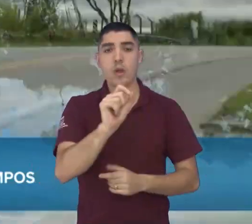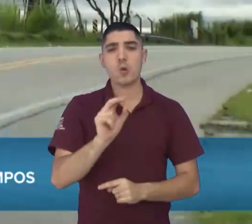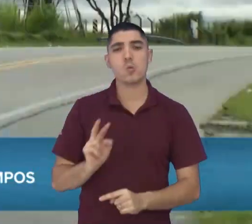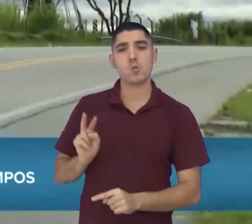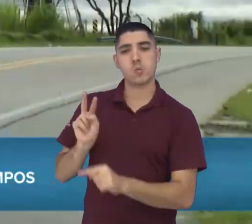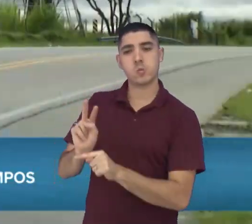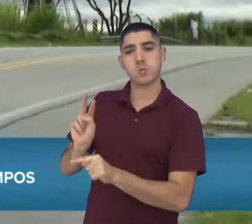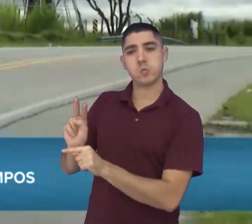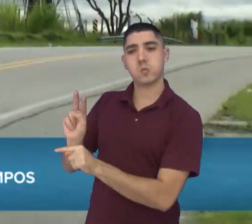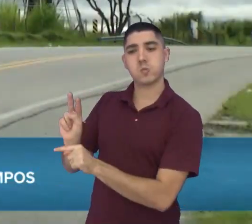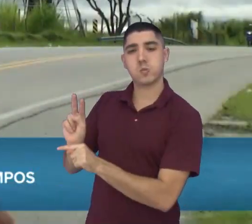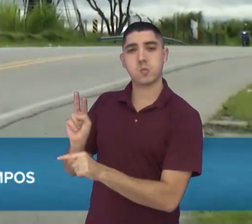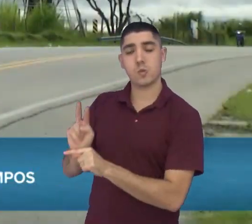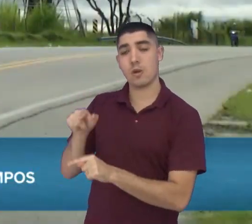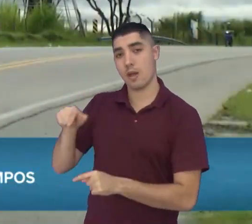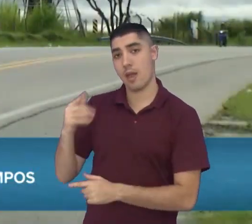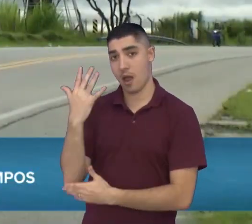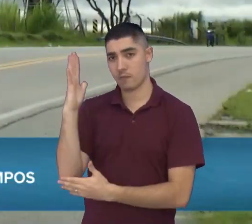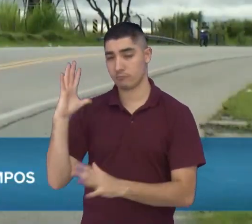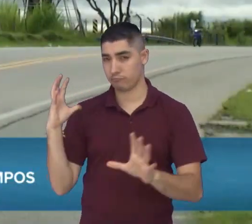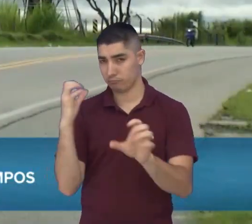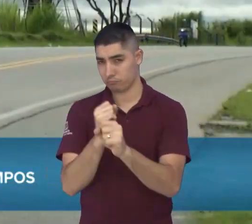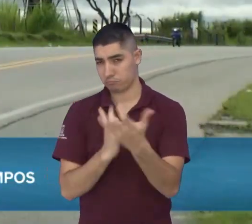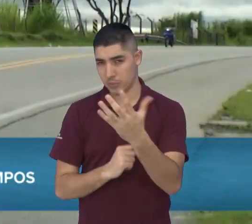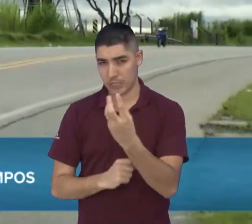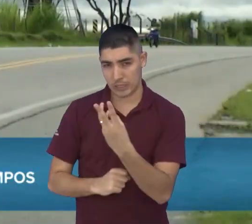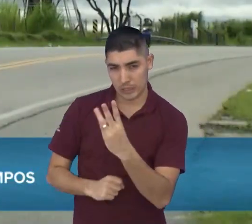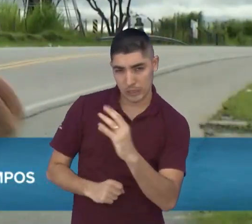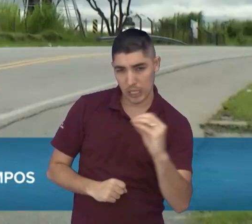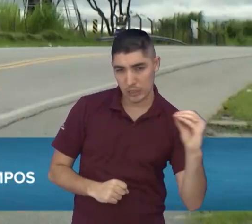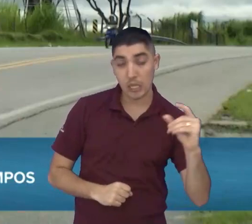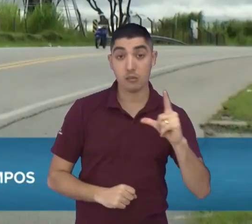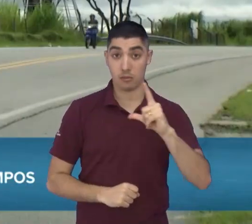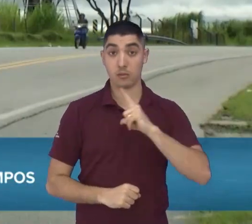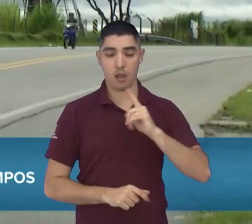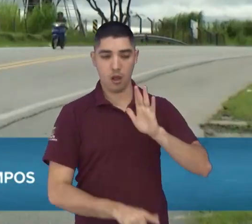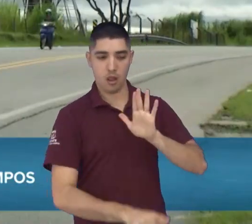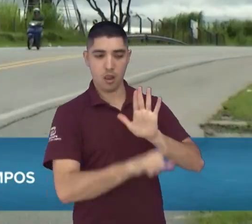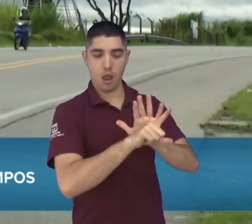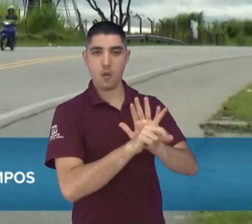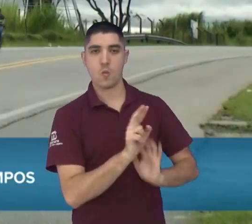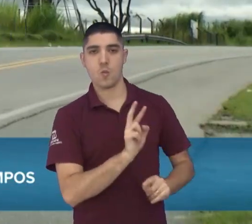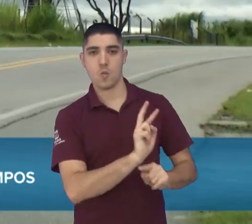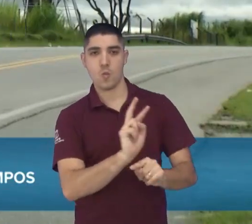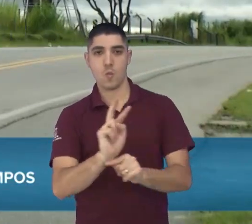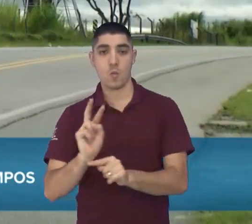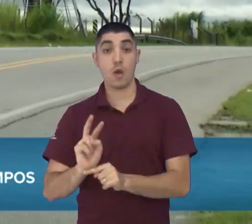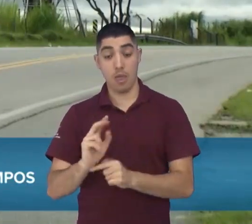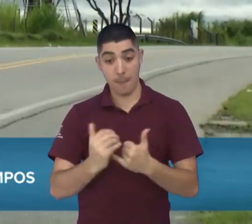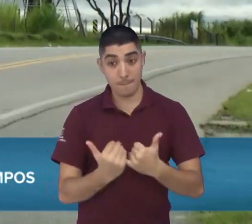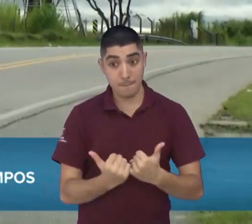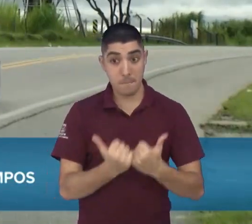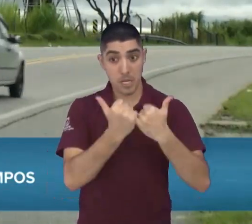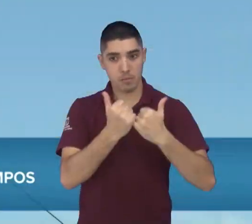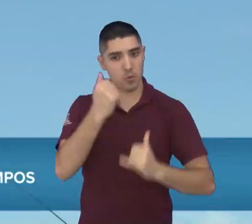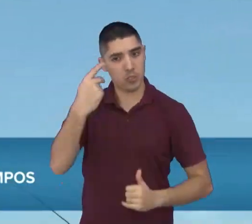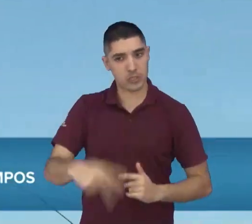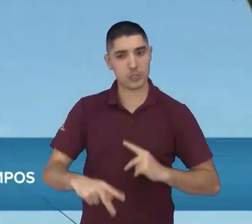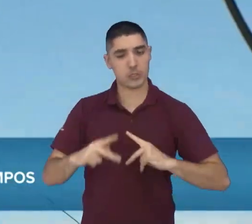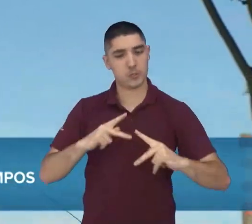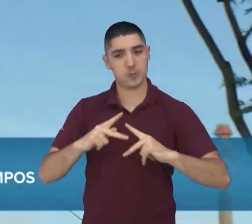nossas árvores. São cerca de 300 árvores que são protegidas por lei e que são patrimônios ambientais da cidade.